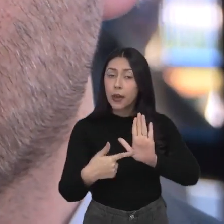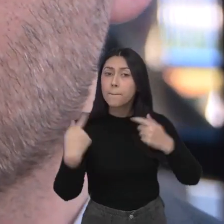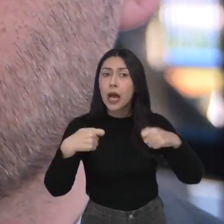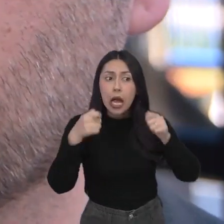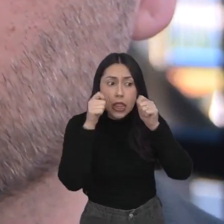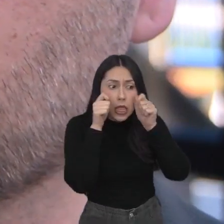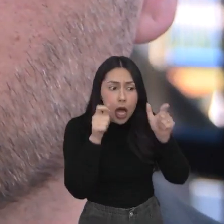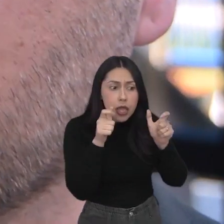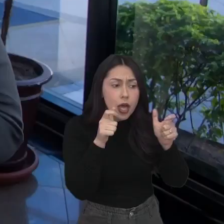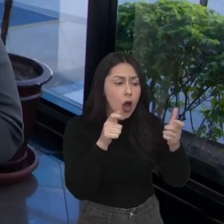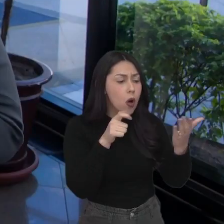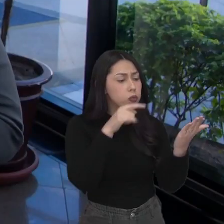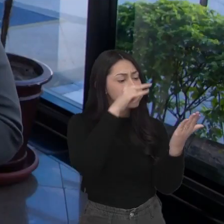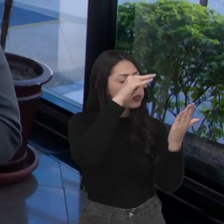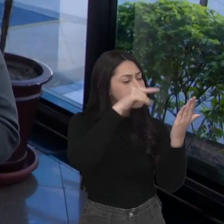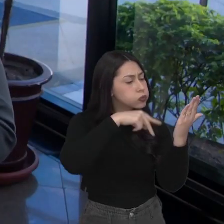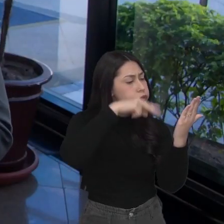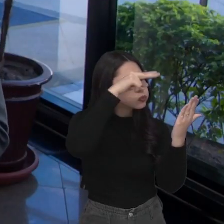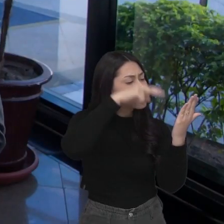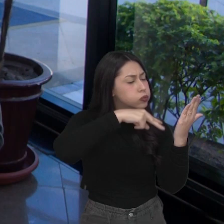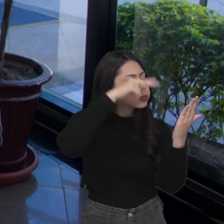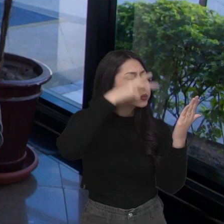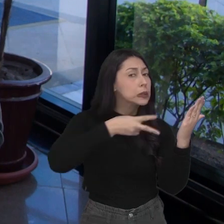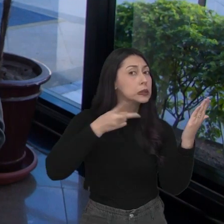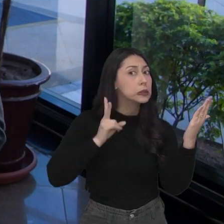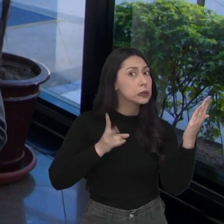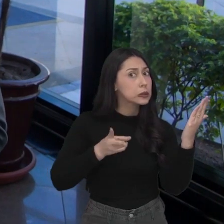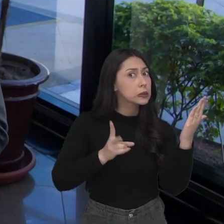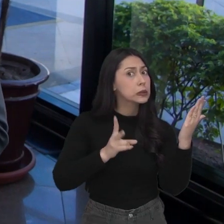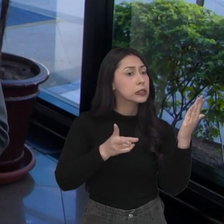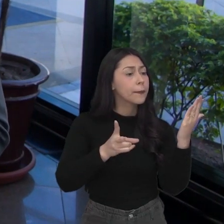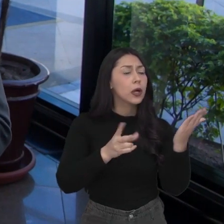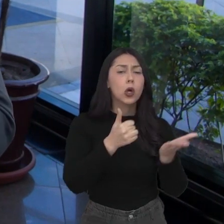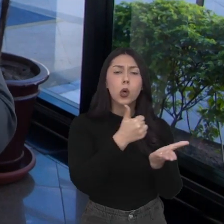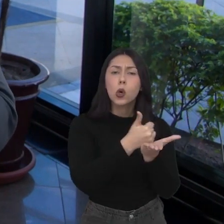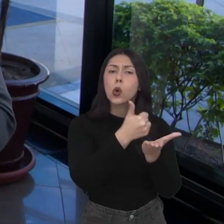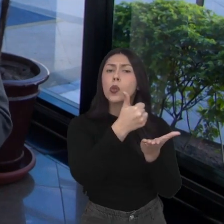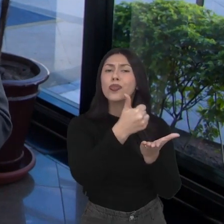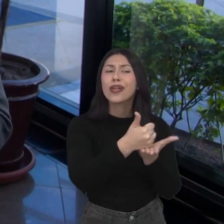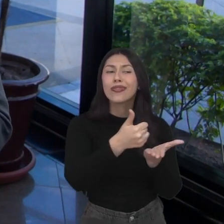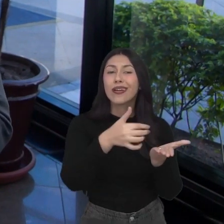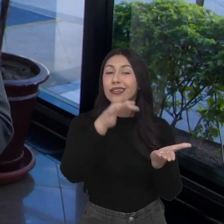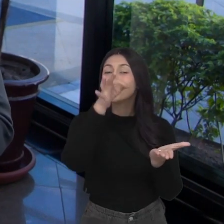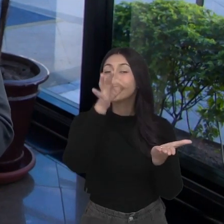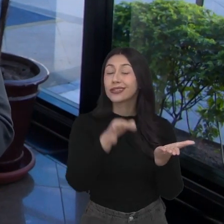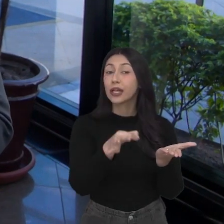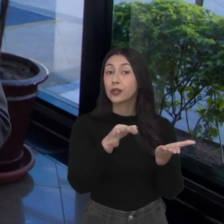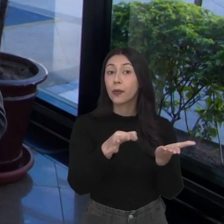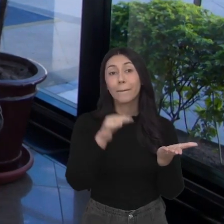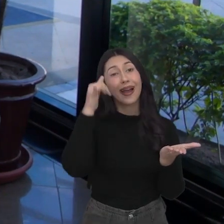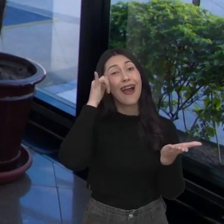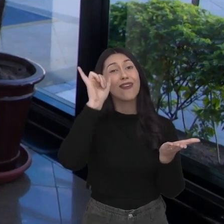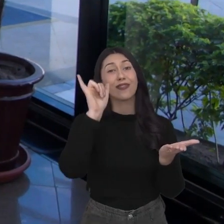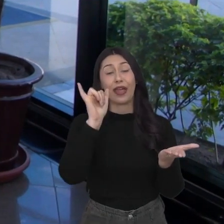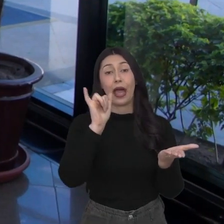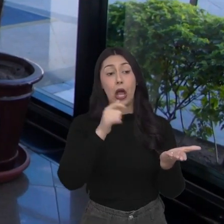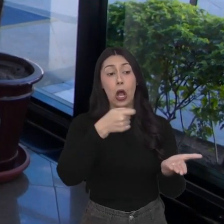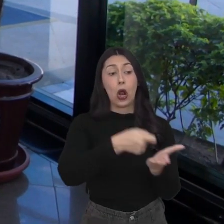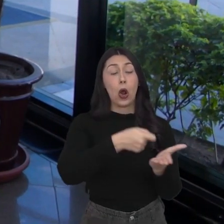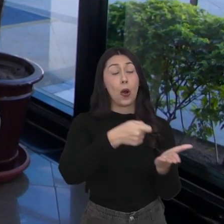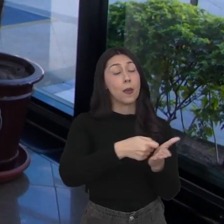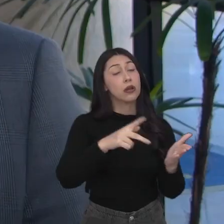ao contrato da conta, é fundamental conferir periodicamente se este contrato é cumprido para evitar